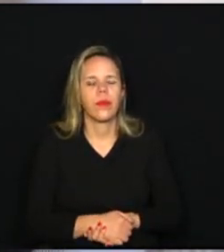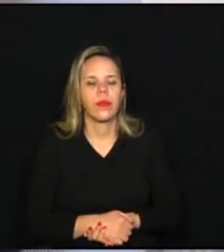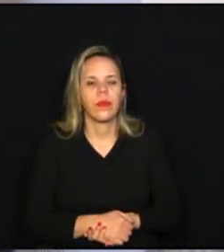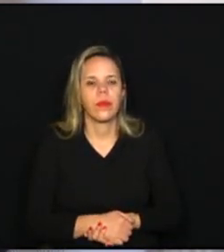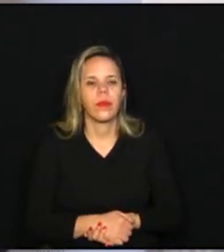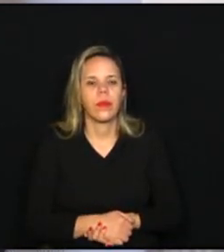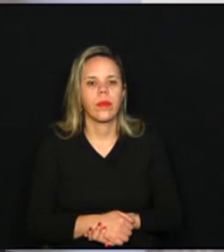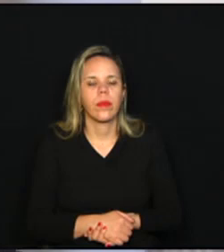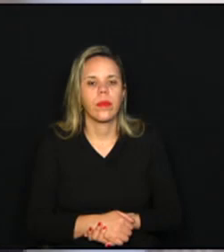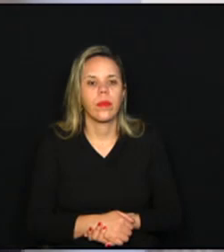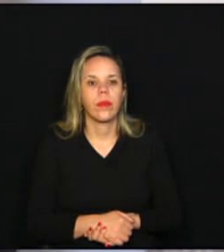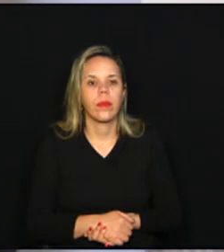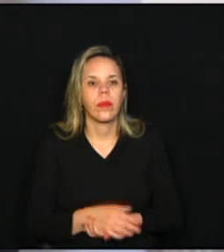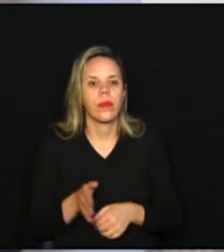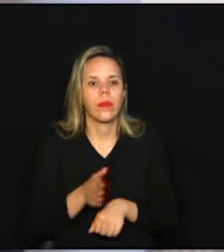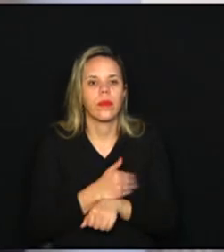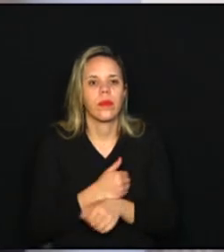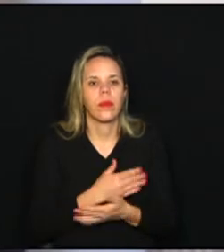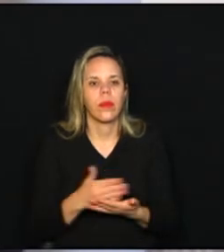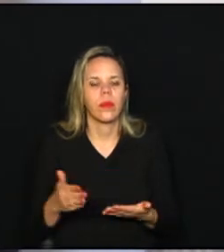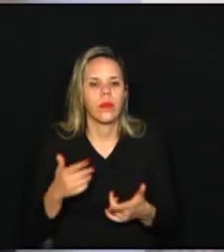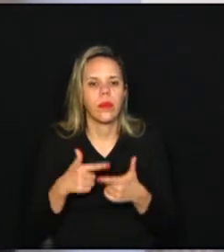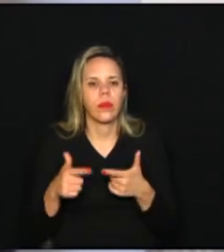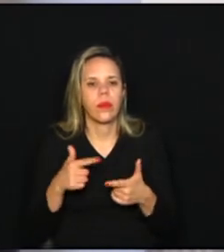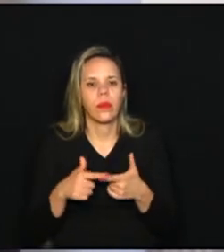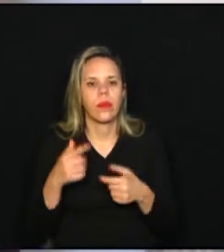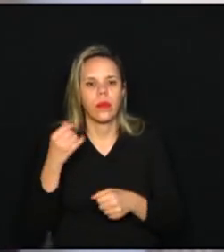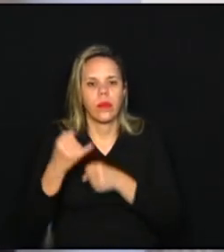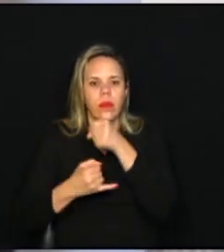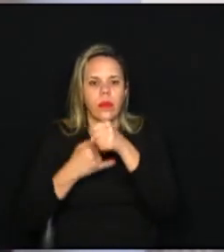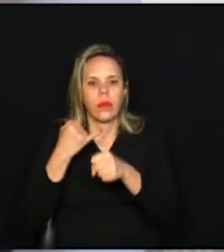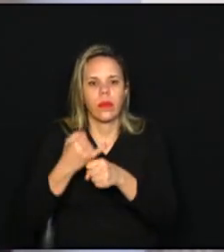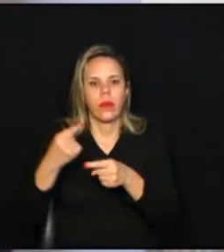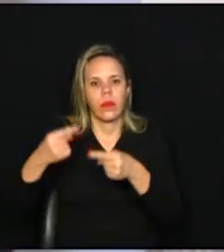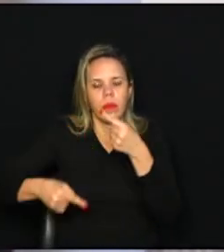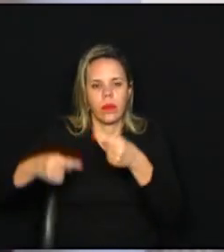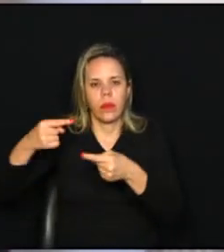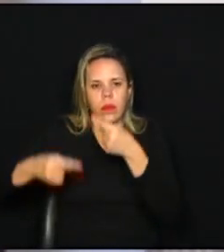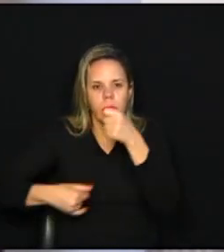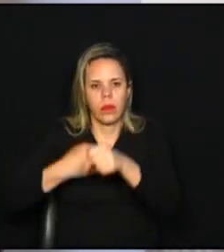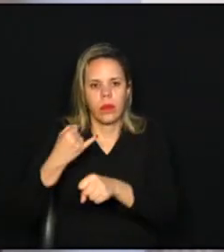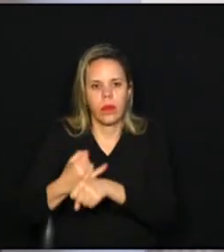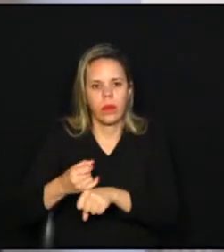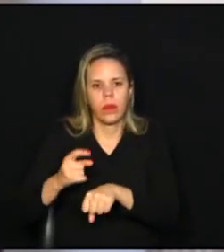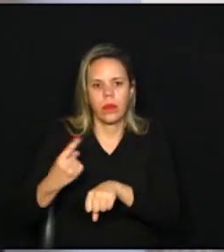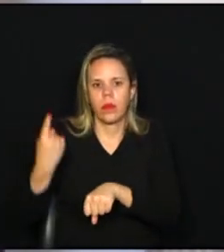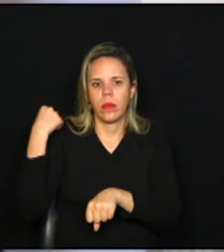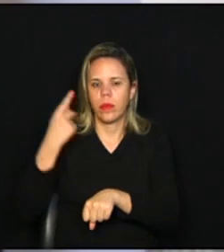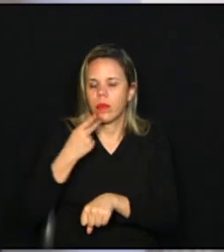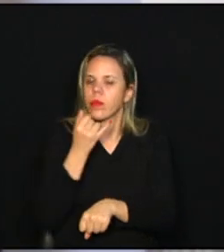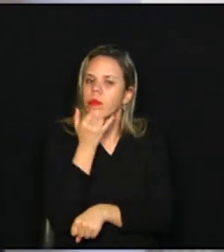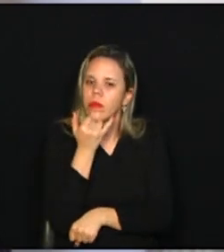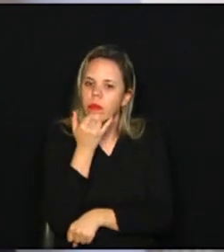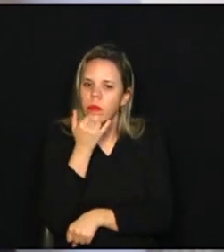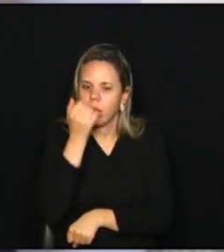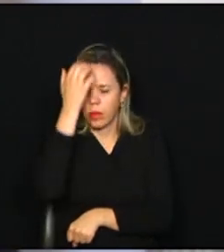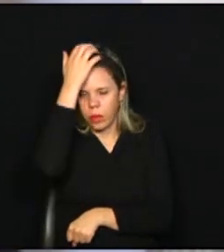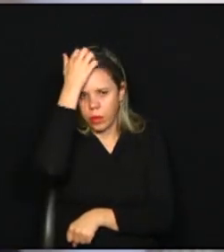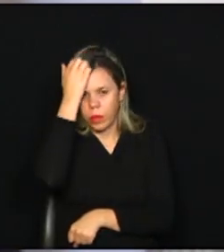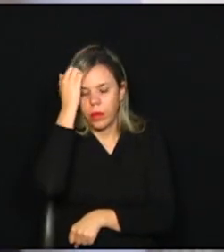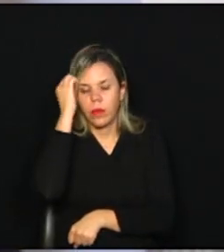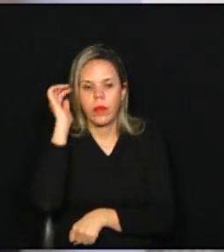Perdão, antes de qualquer coisa, eu estou com problemas de conexão, caiu várias vezes agora, exatamente na última fala, peço desculpas,